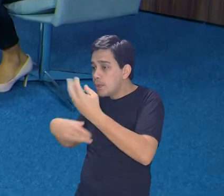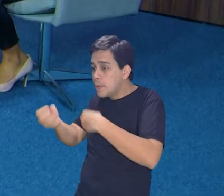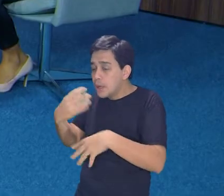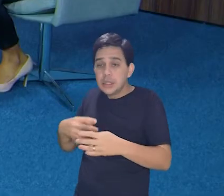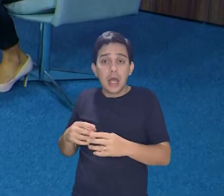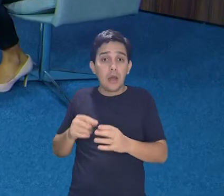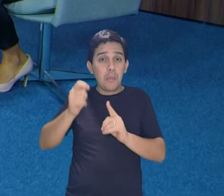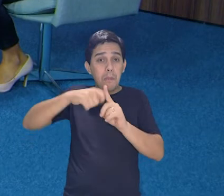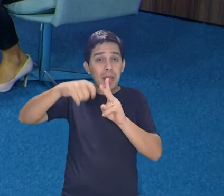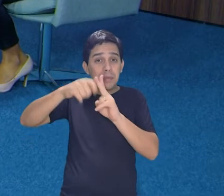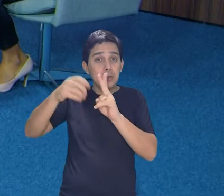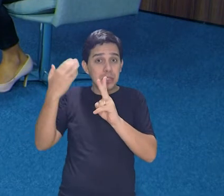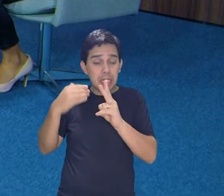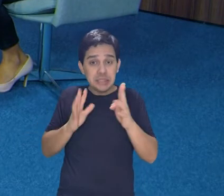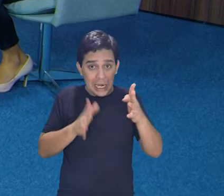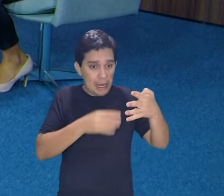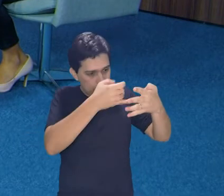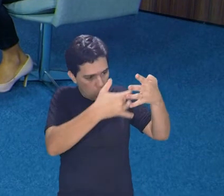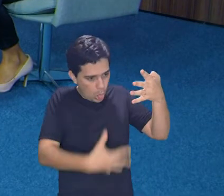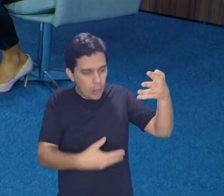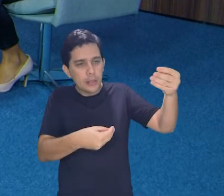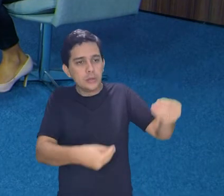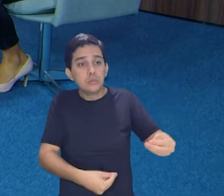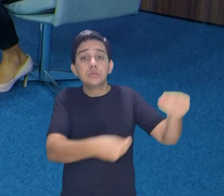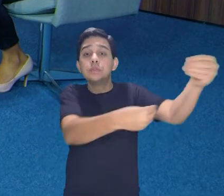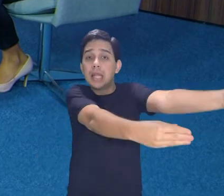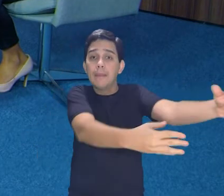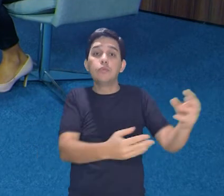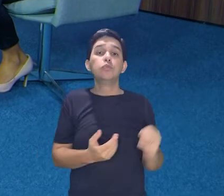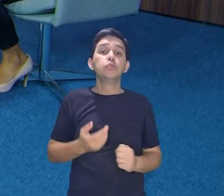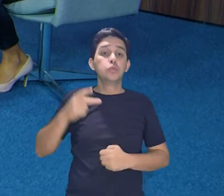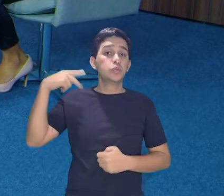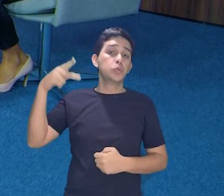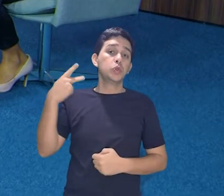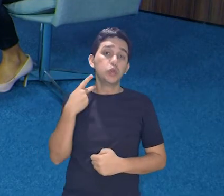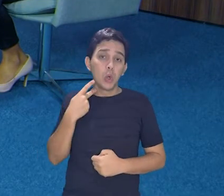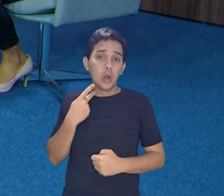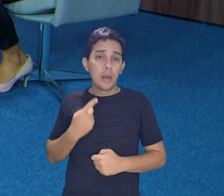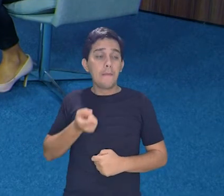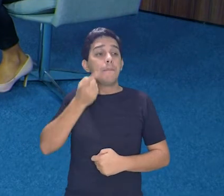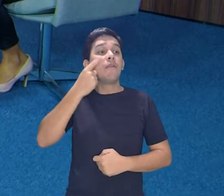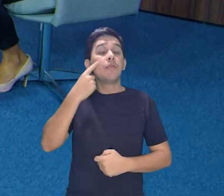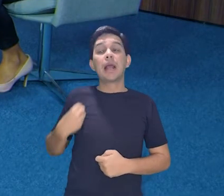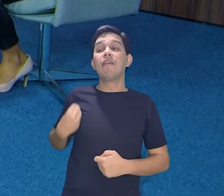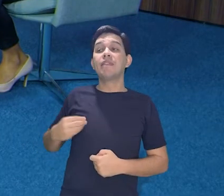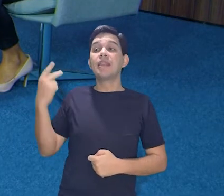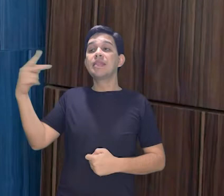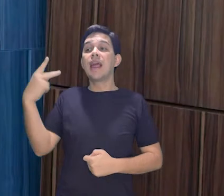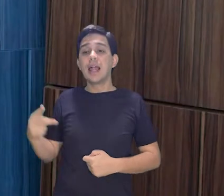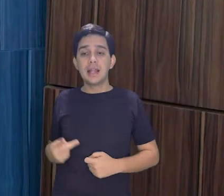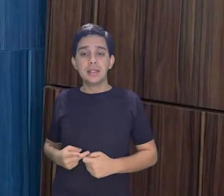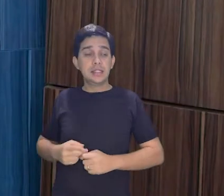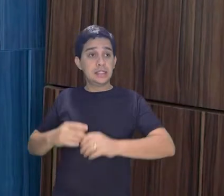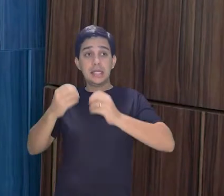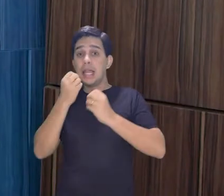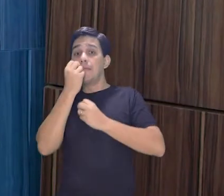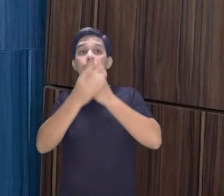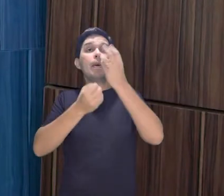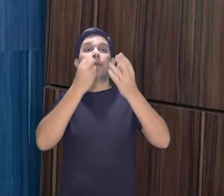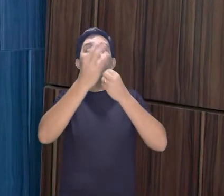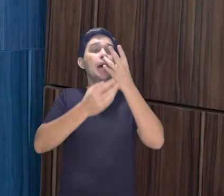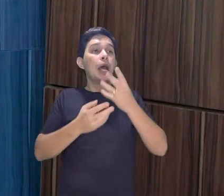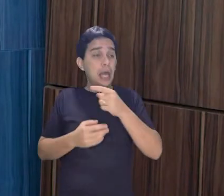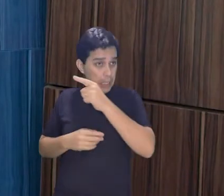os promotores da infância, para que eles verifiquem se essa criança que passou por toda essa situação do atendimento de rede e foi ouvida em juízo